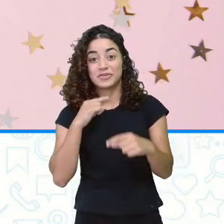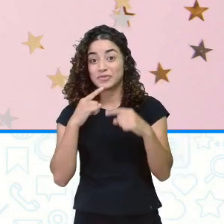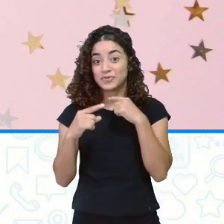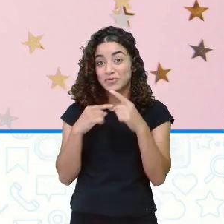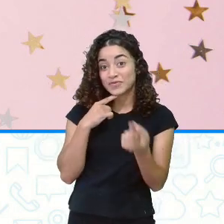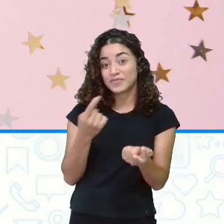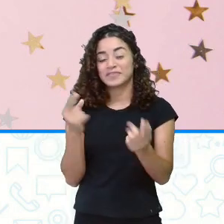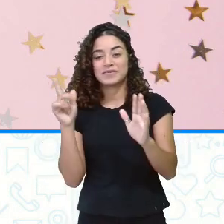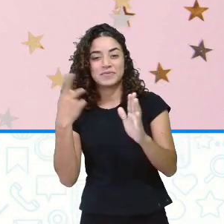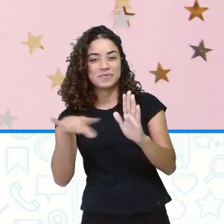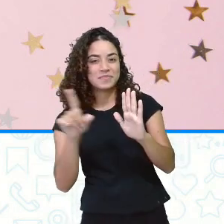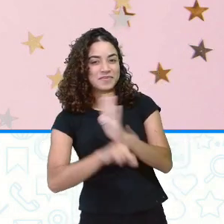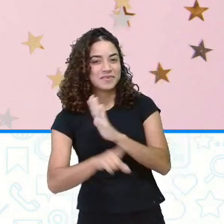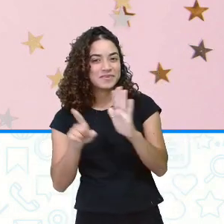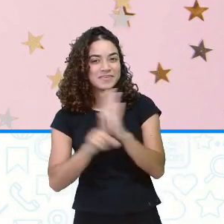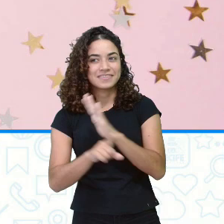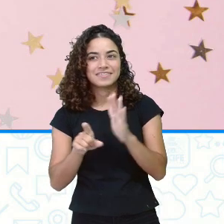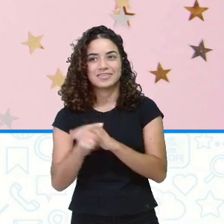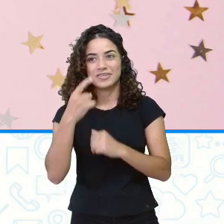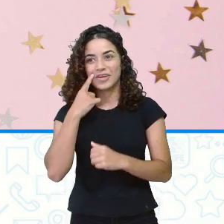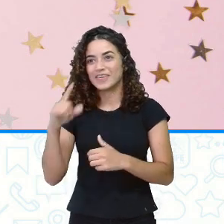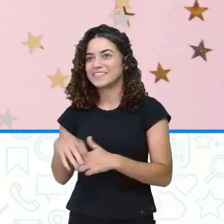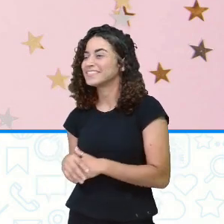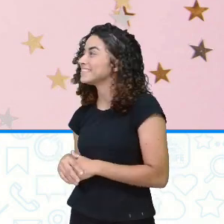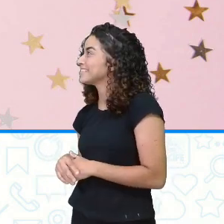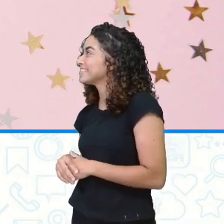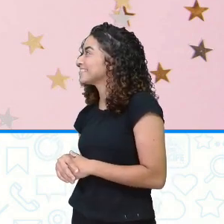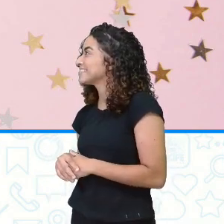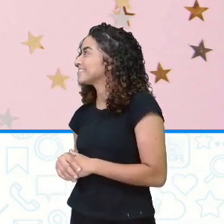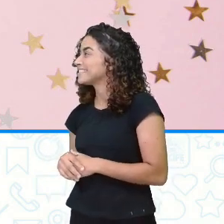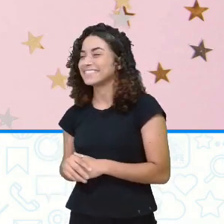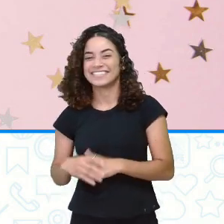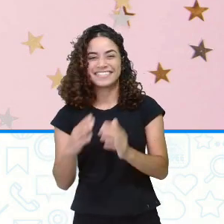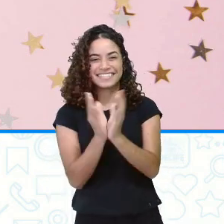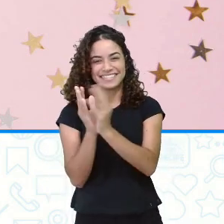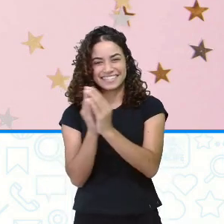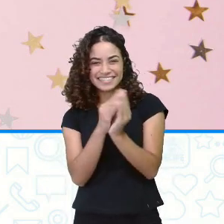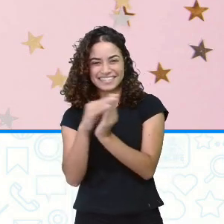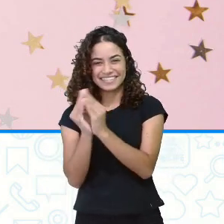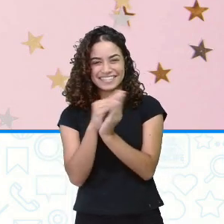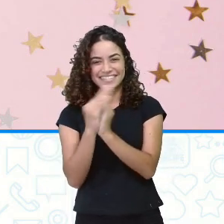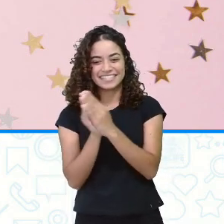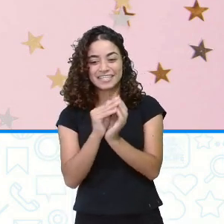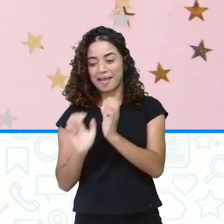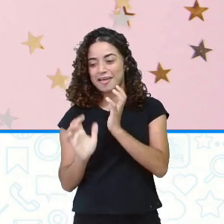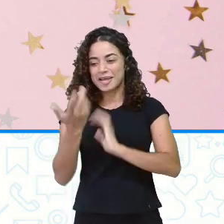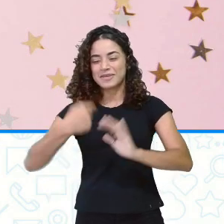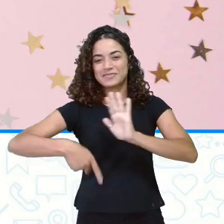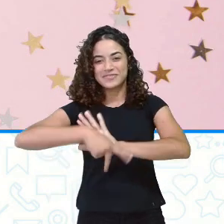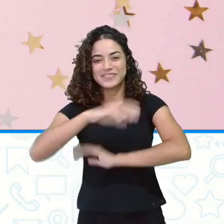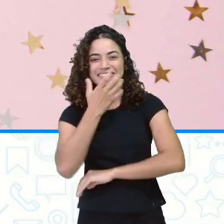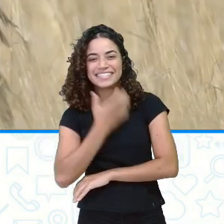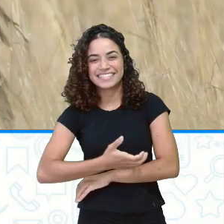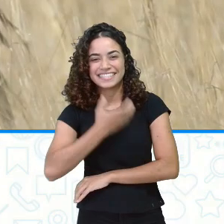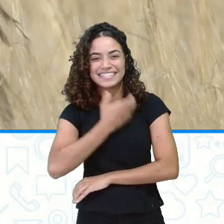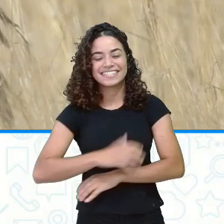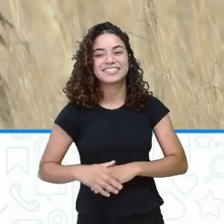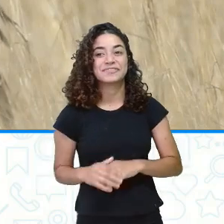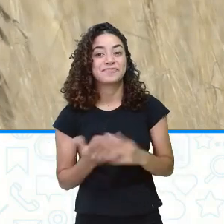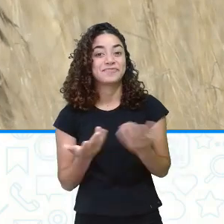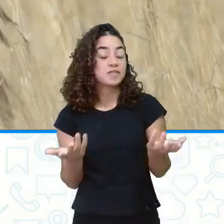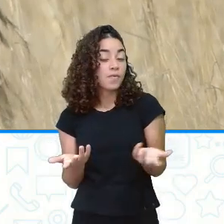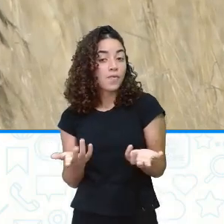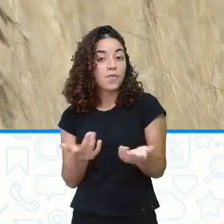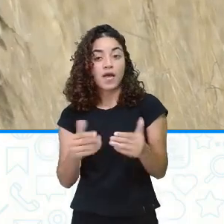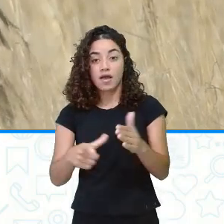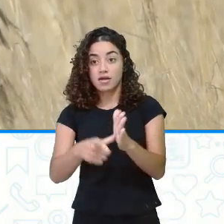faz a sua pergunta e meu avatarzinho já tá ali naquele clima natalino que eu gosto tanto. Então, gente,